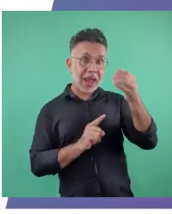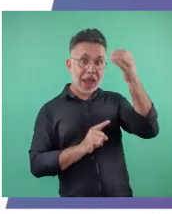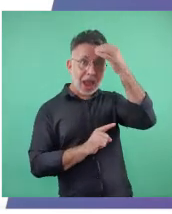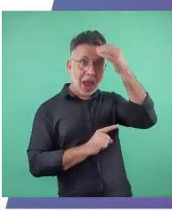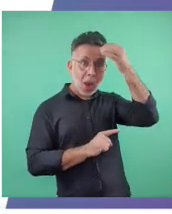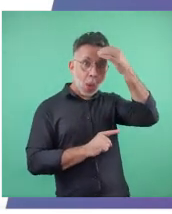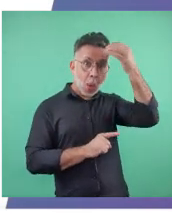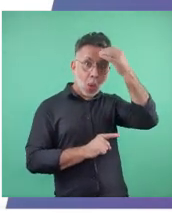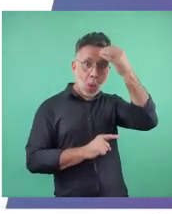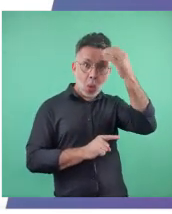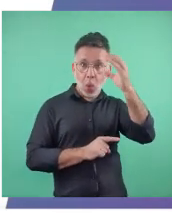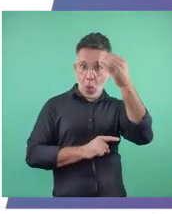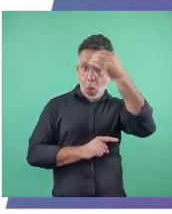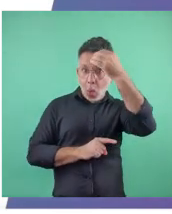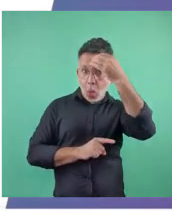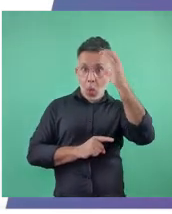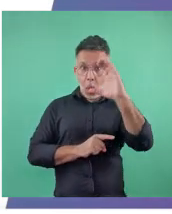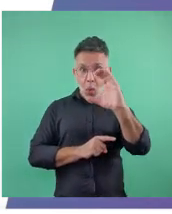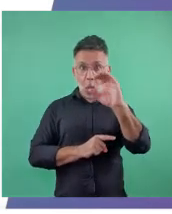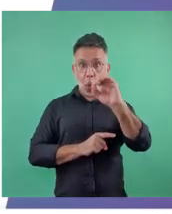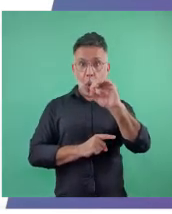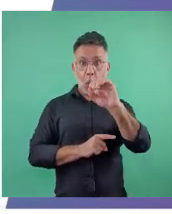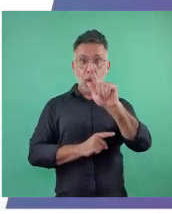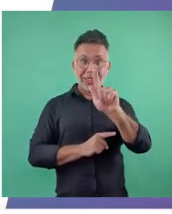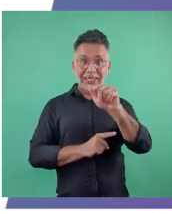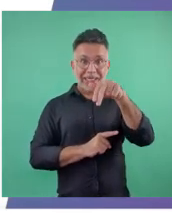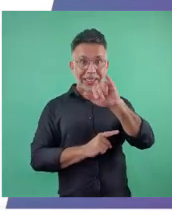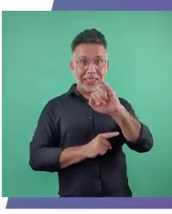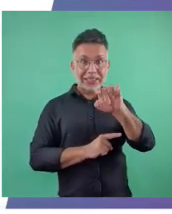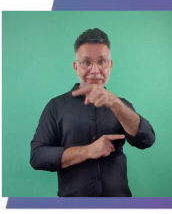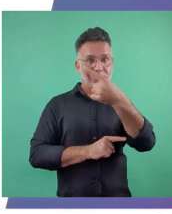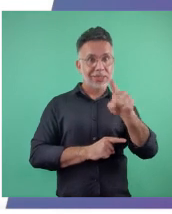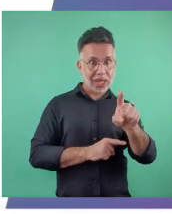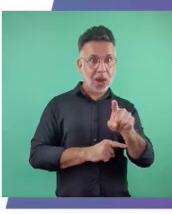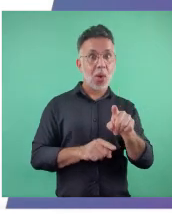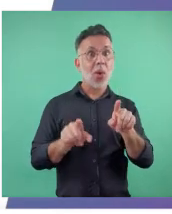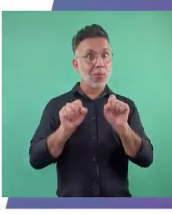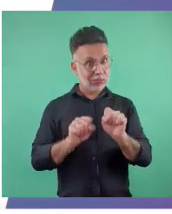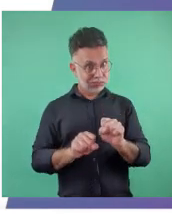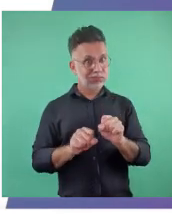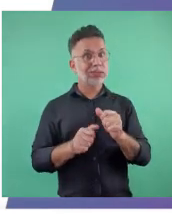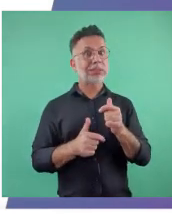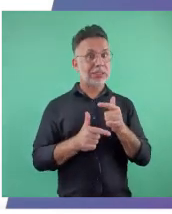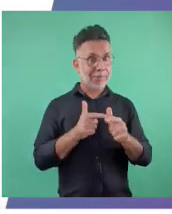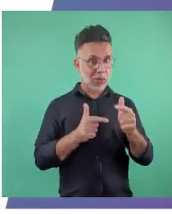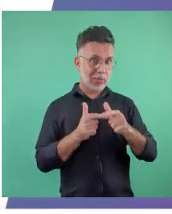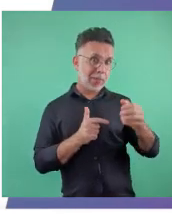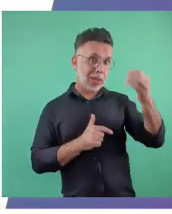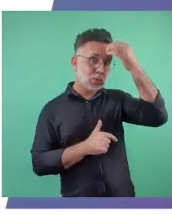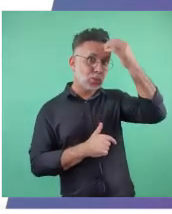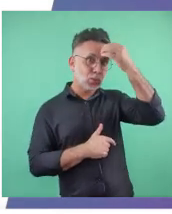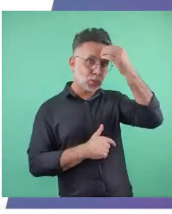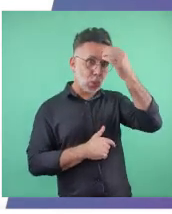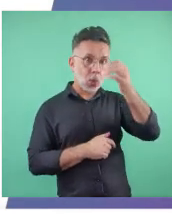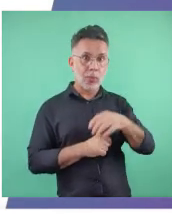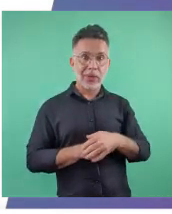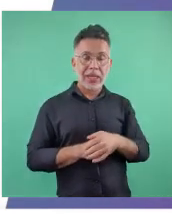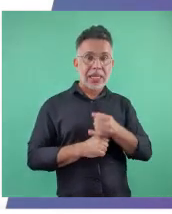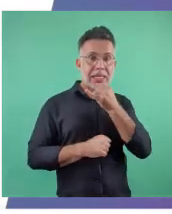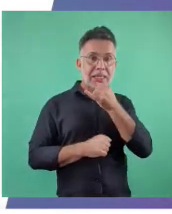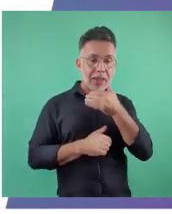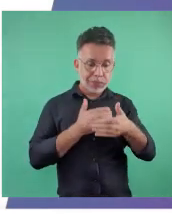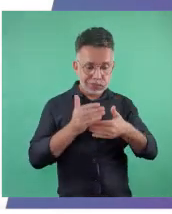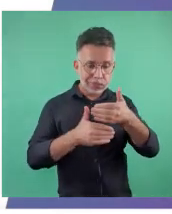prejudicado. Na cognição das pessoas, a gente sabe que perdas auditivas levam a alterações